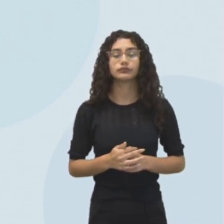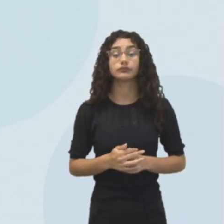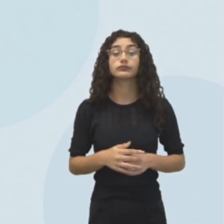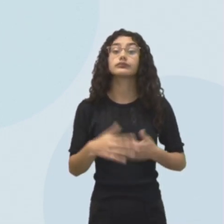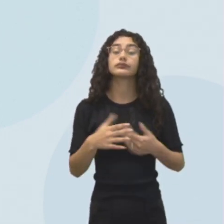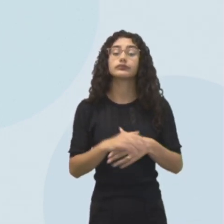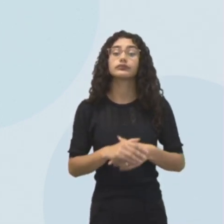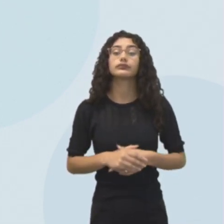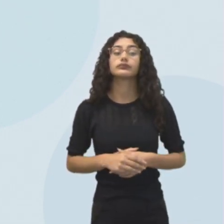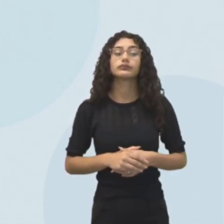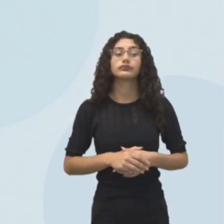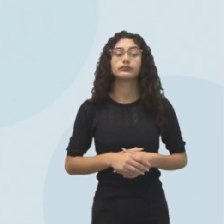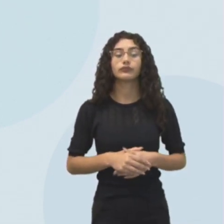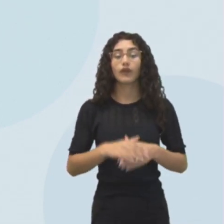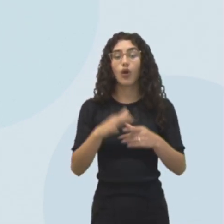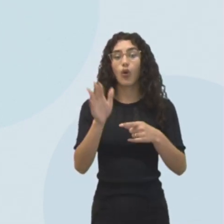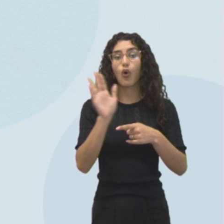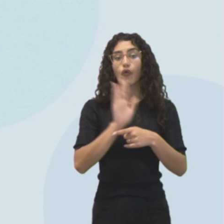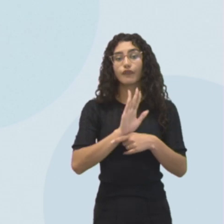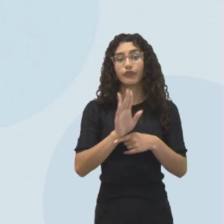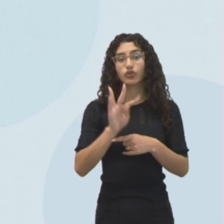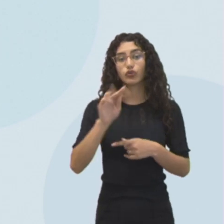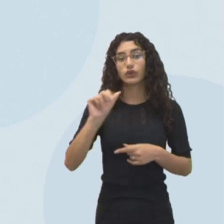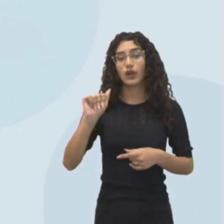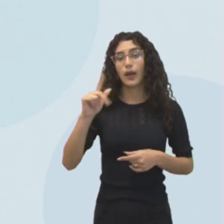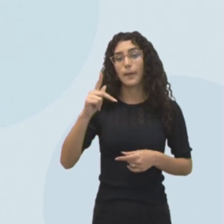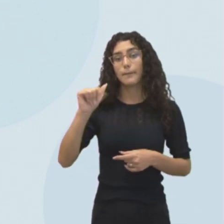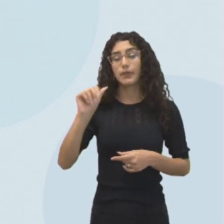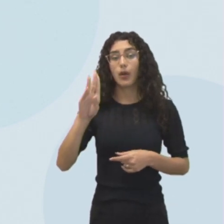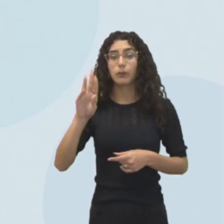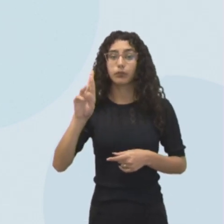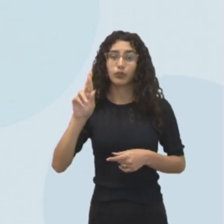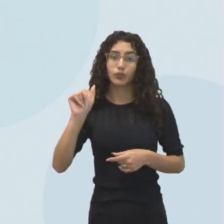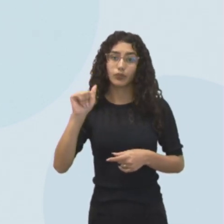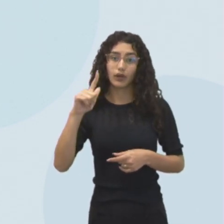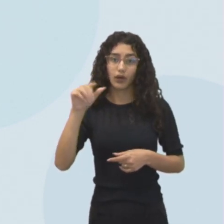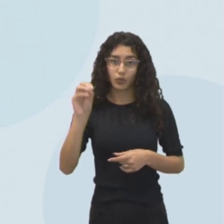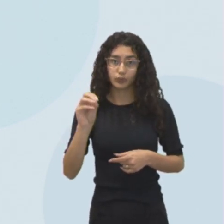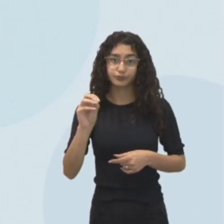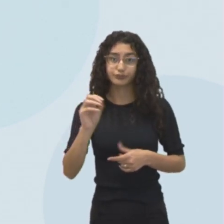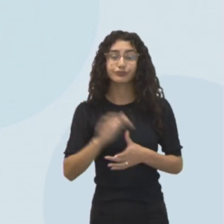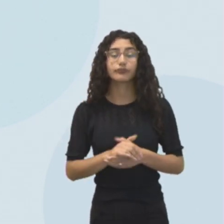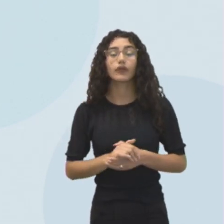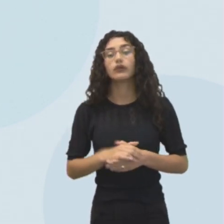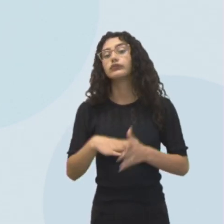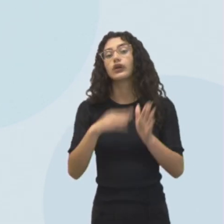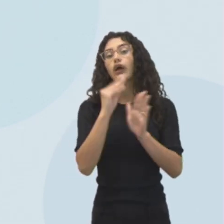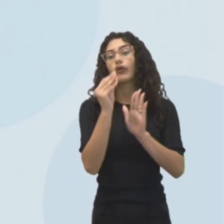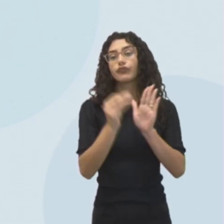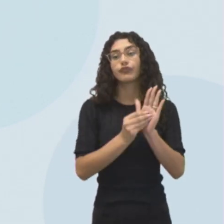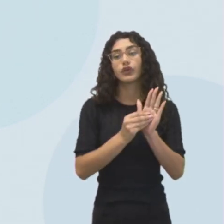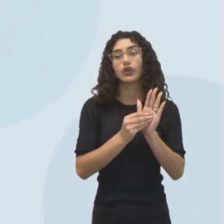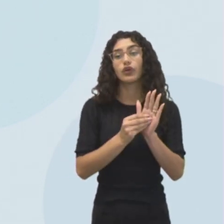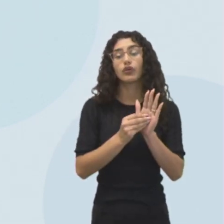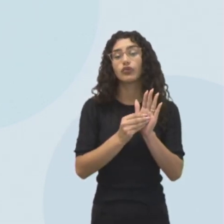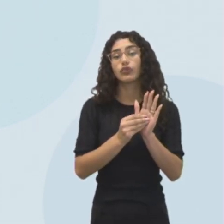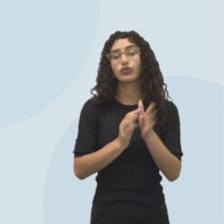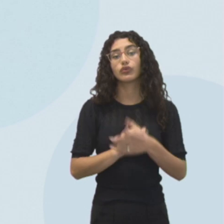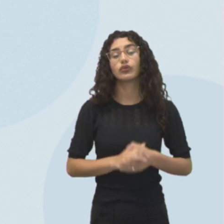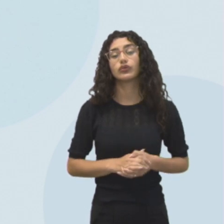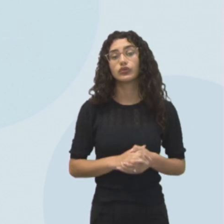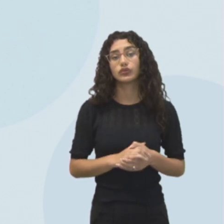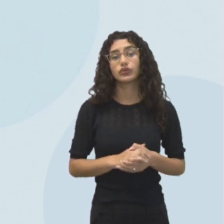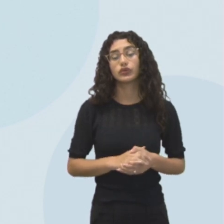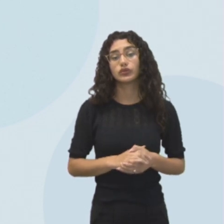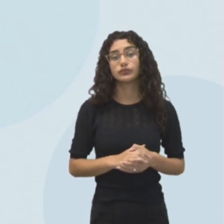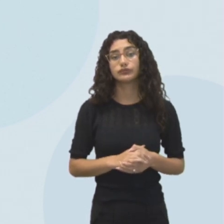Ele cita o vídeo tapa-buraco, né, que nada mais é que colocar o vídeo... o próprio Ademir já citou, né, Ademir? Quando